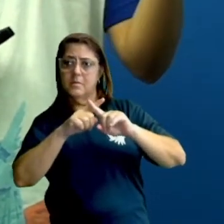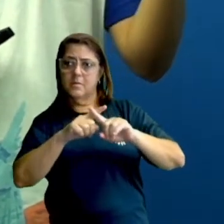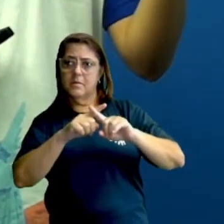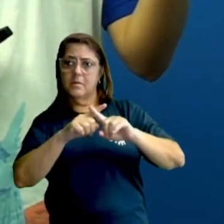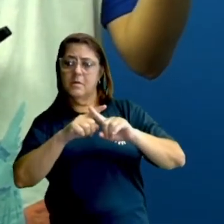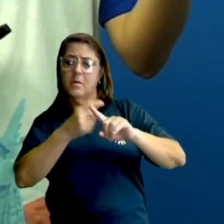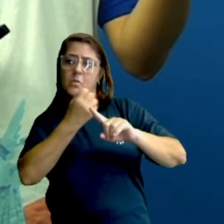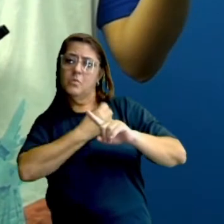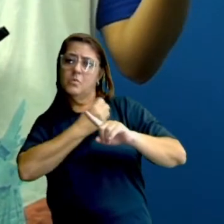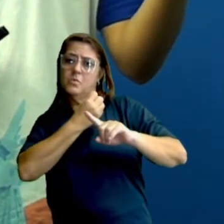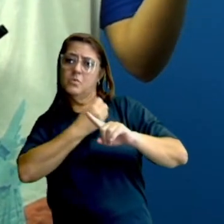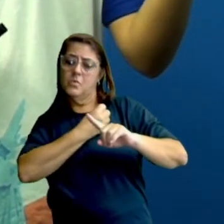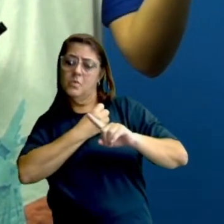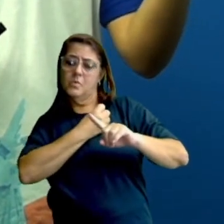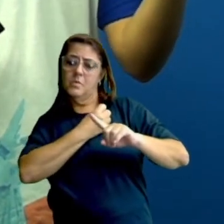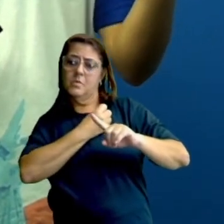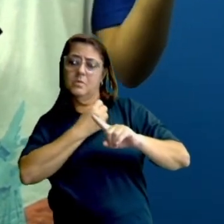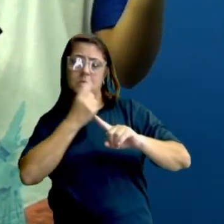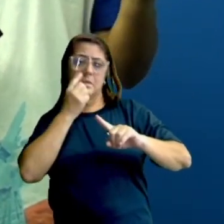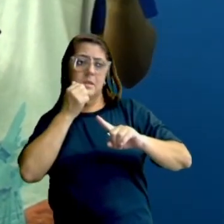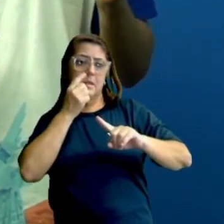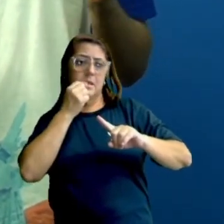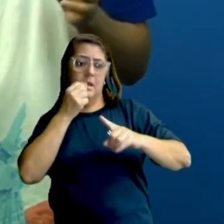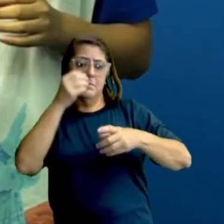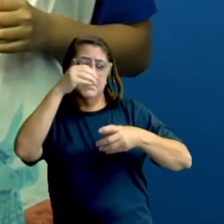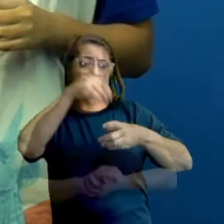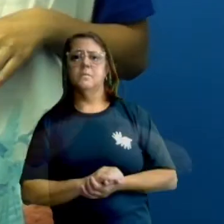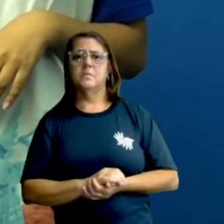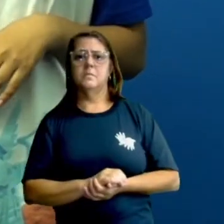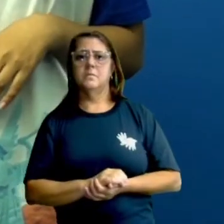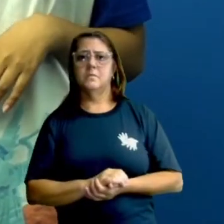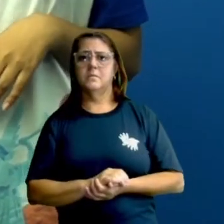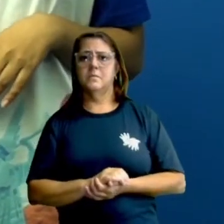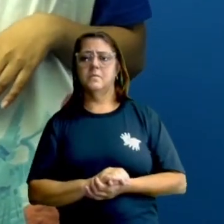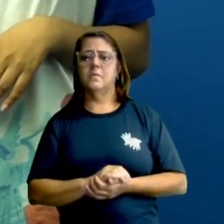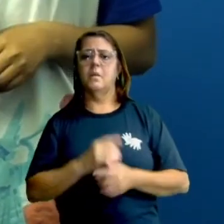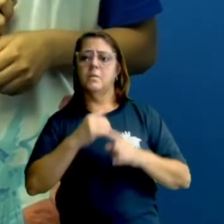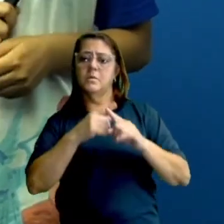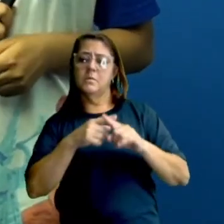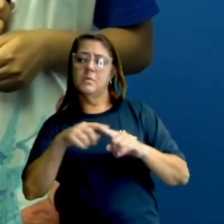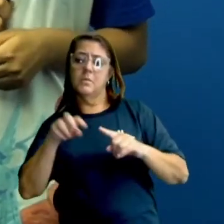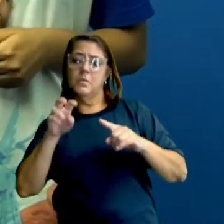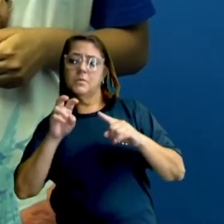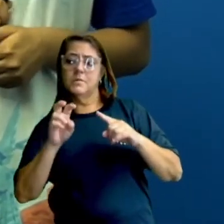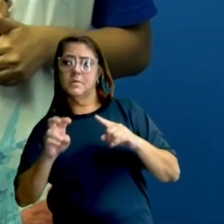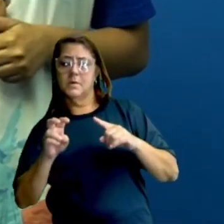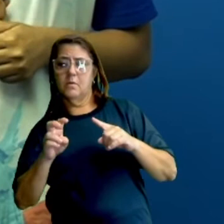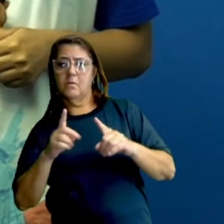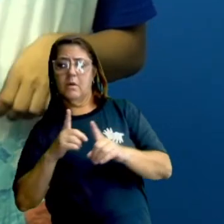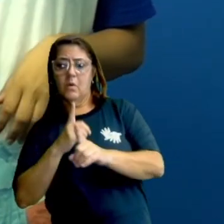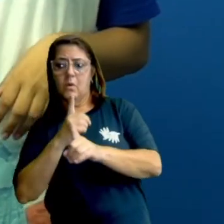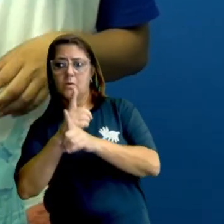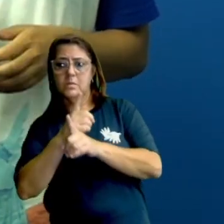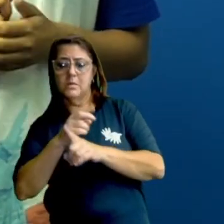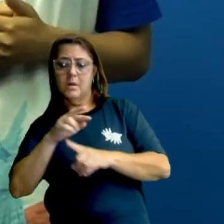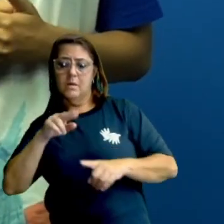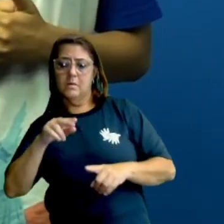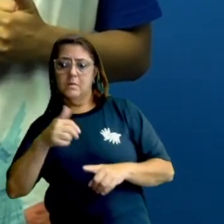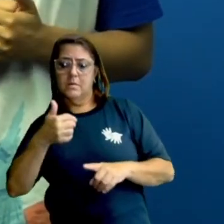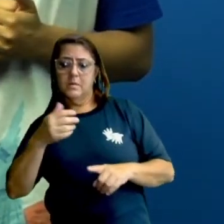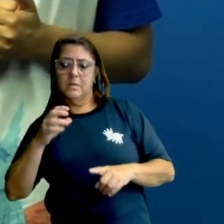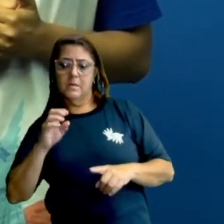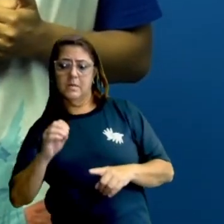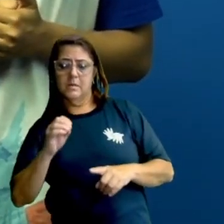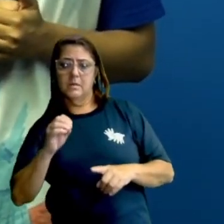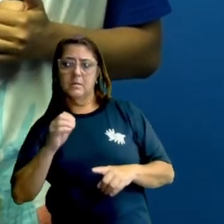o número de lápis que tem dentro da caixa por 5, a gente vai ter um total de